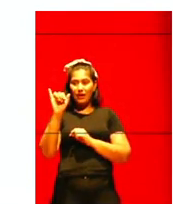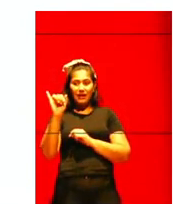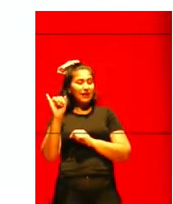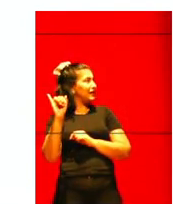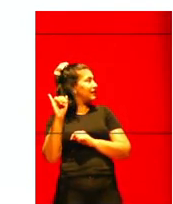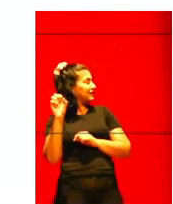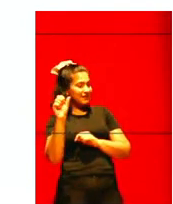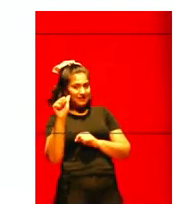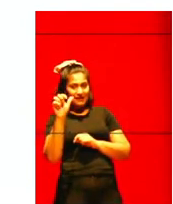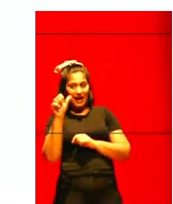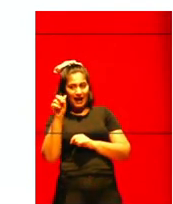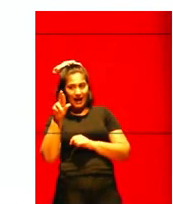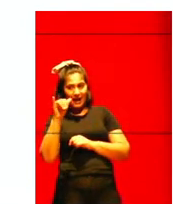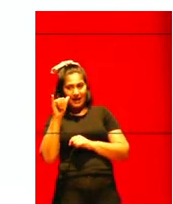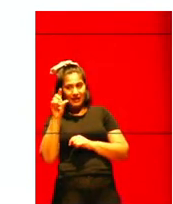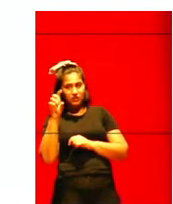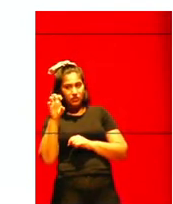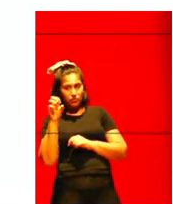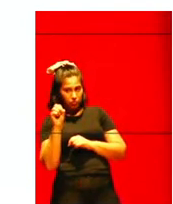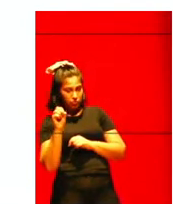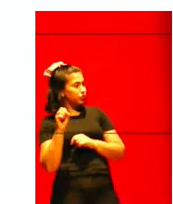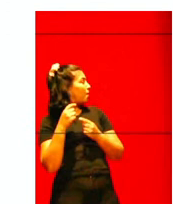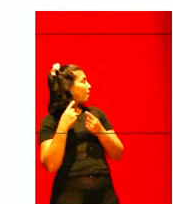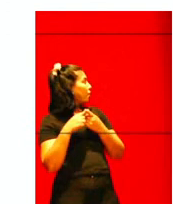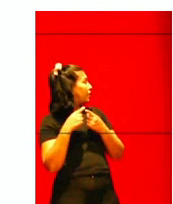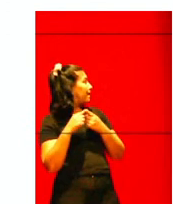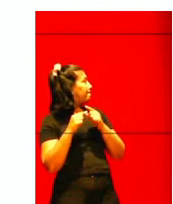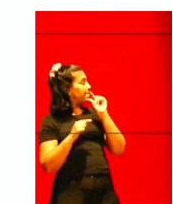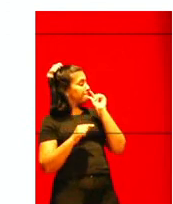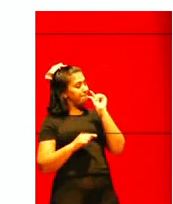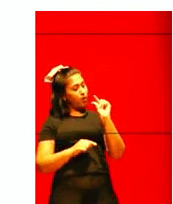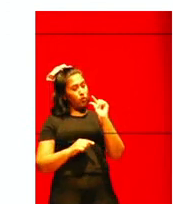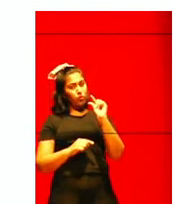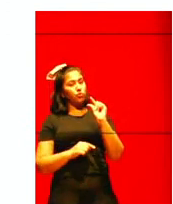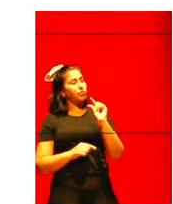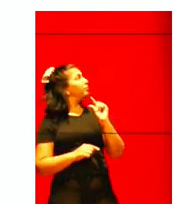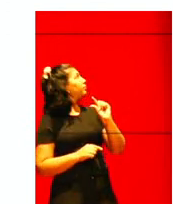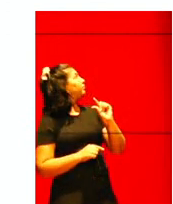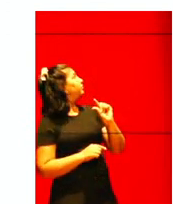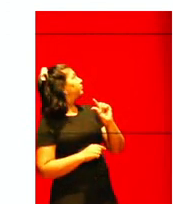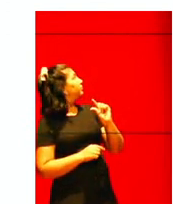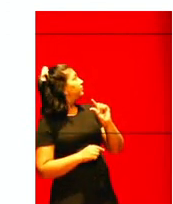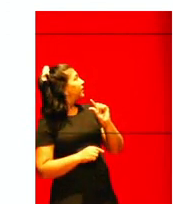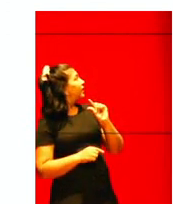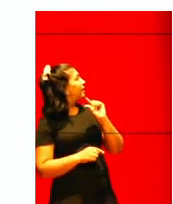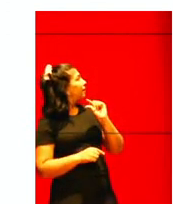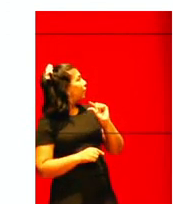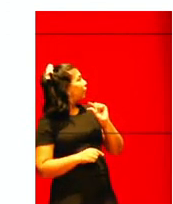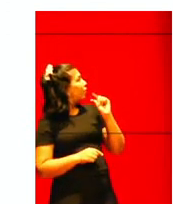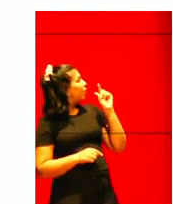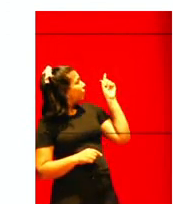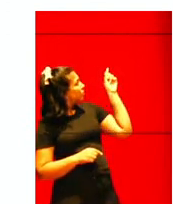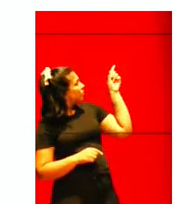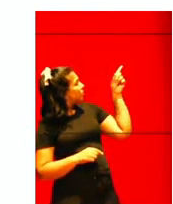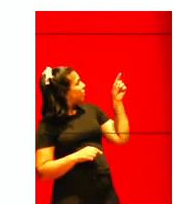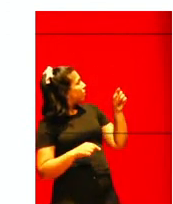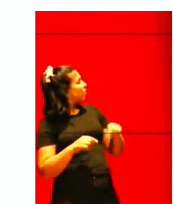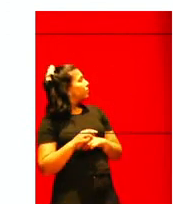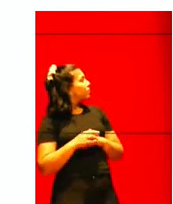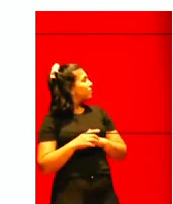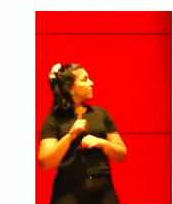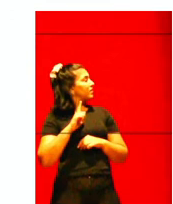oligo, significa pouco, ou seja, poucos sacarídeos, poucas moléculas do